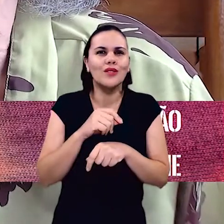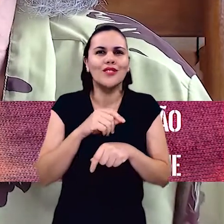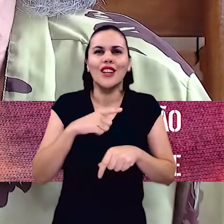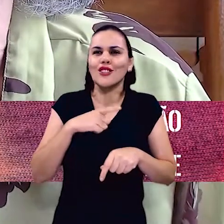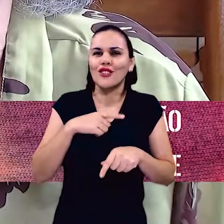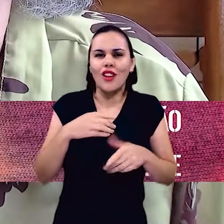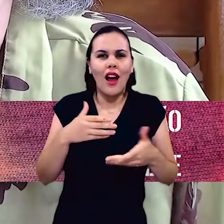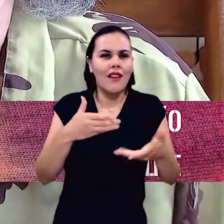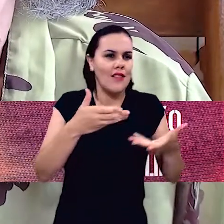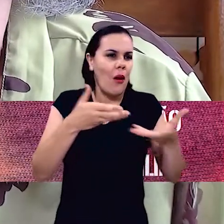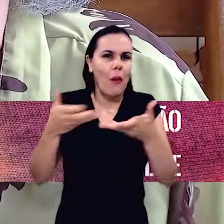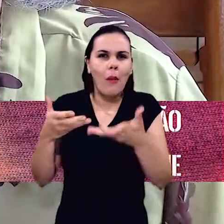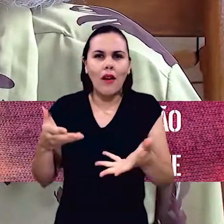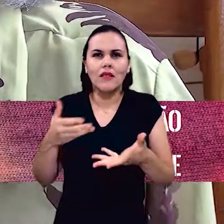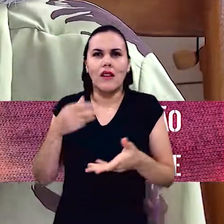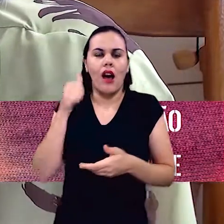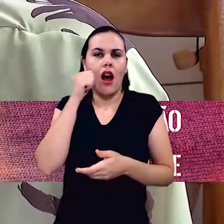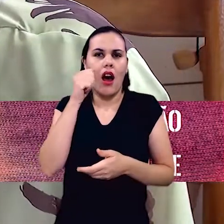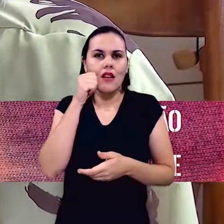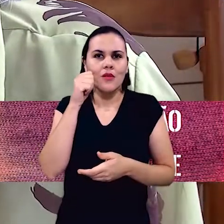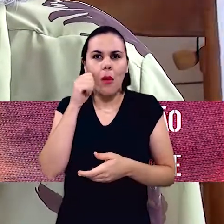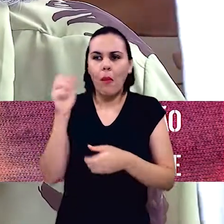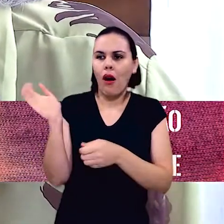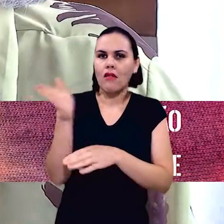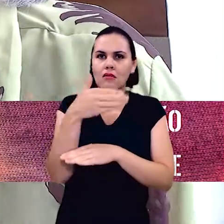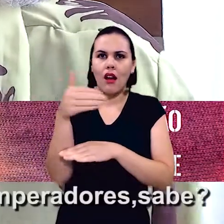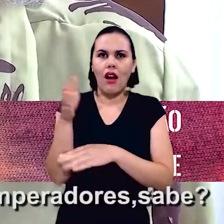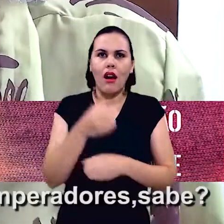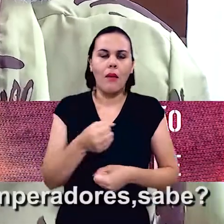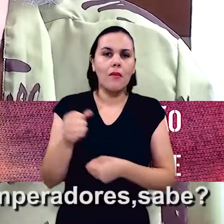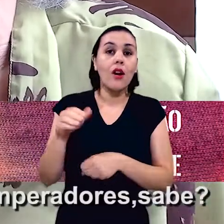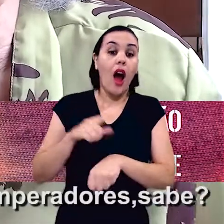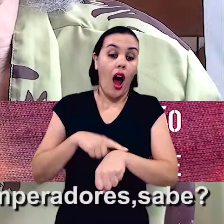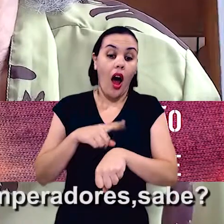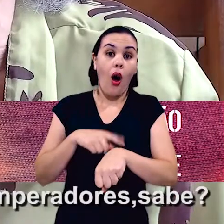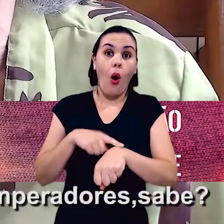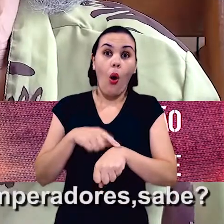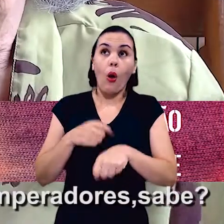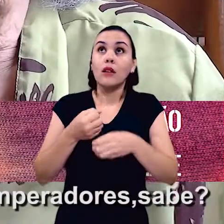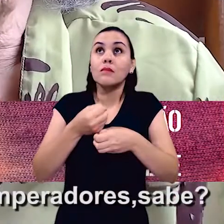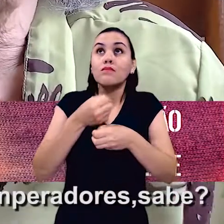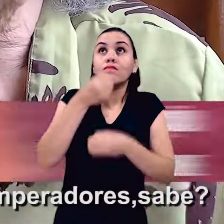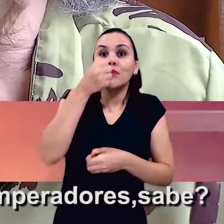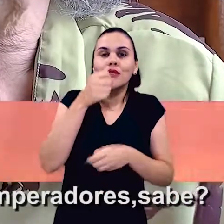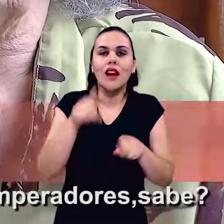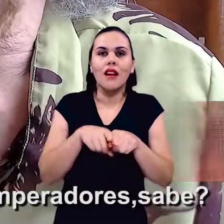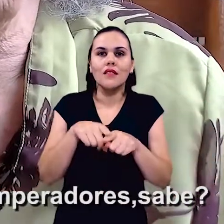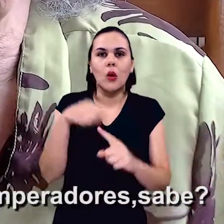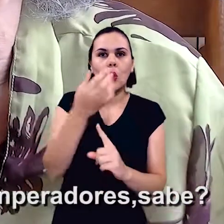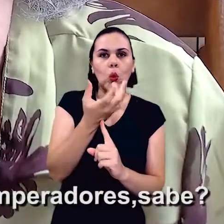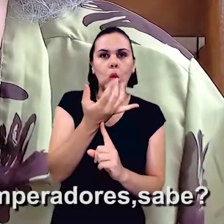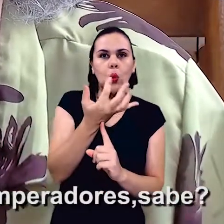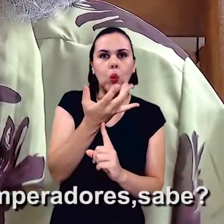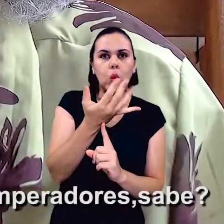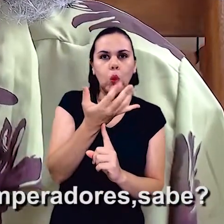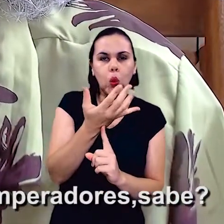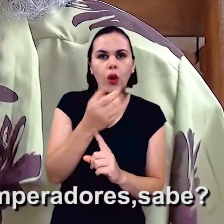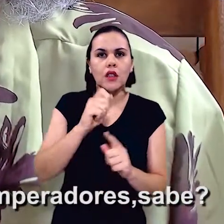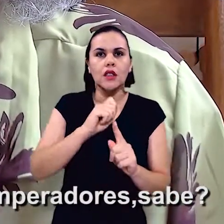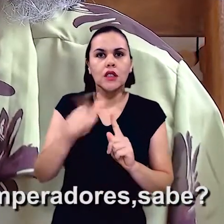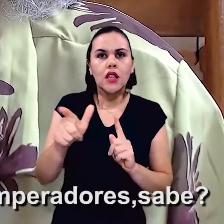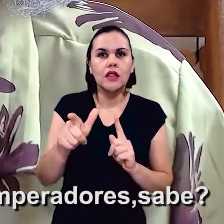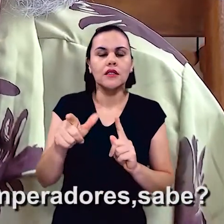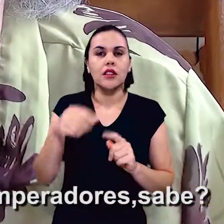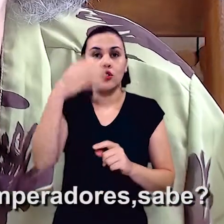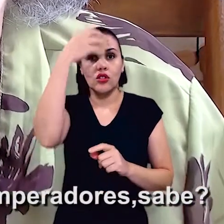as solenidades. As moças que iam carregar a bandeira, a hora que levantava, a hora que acendia a vela